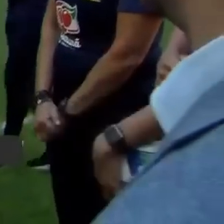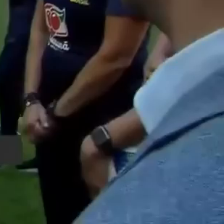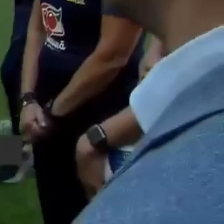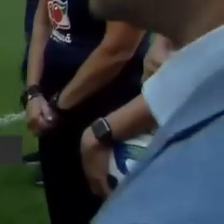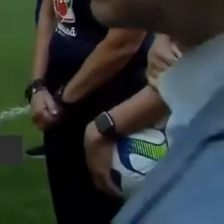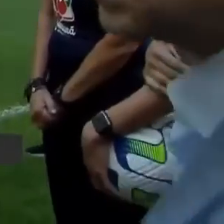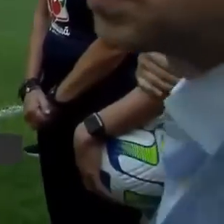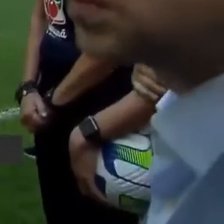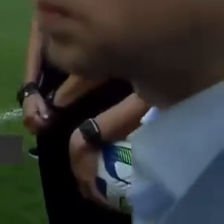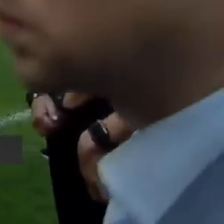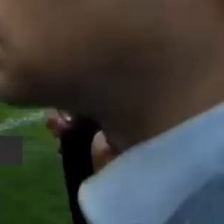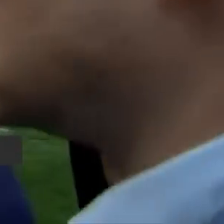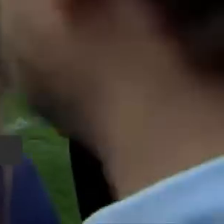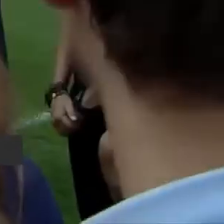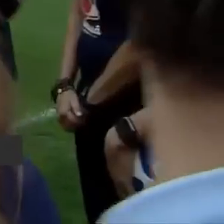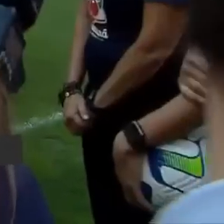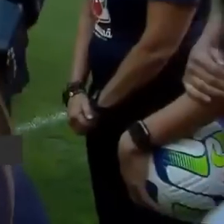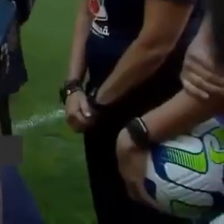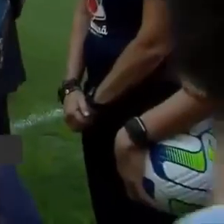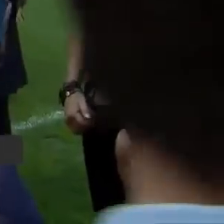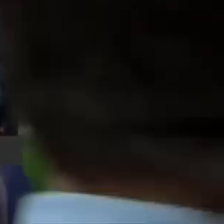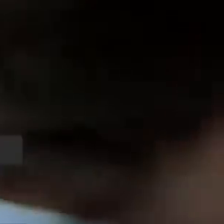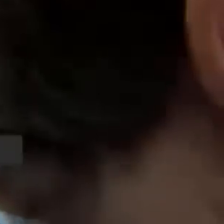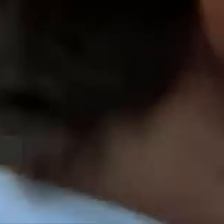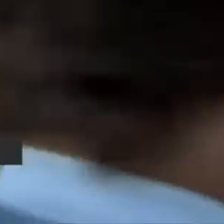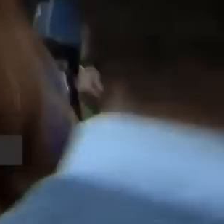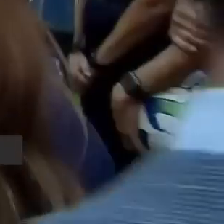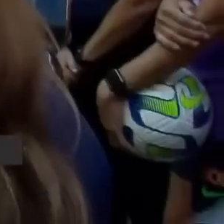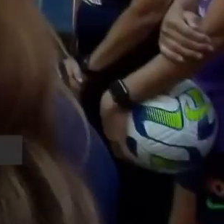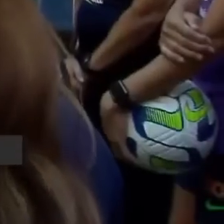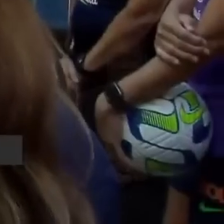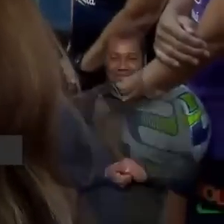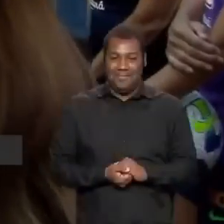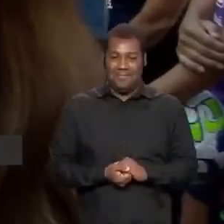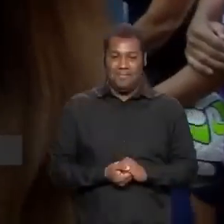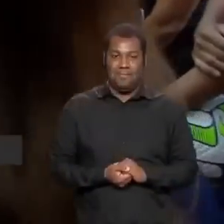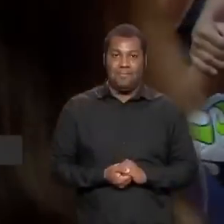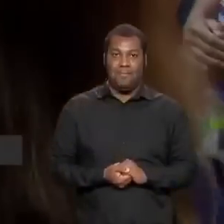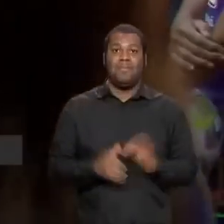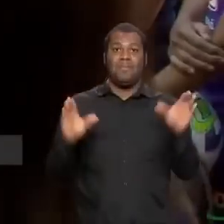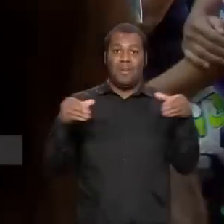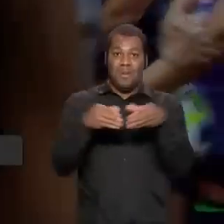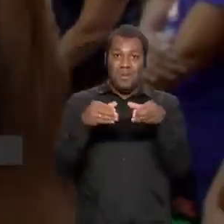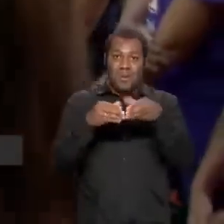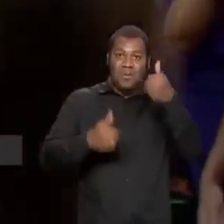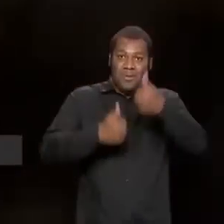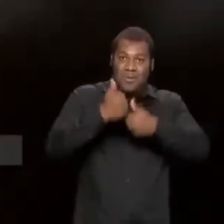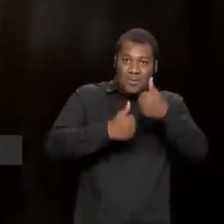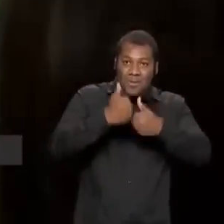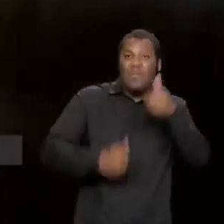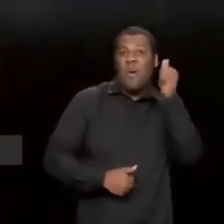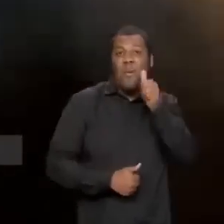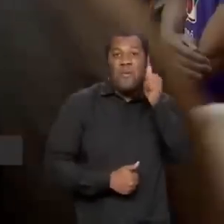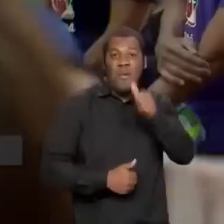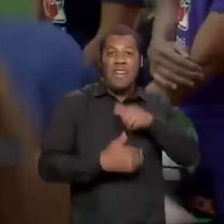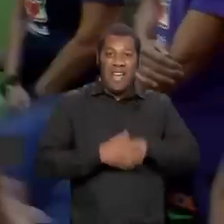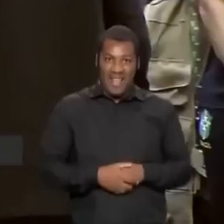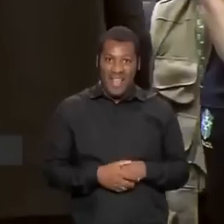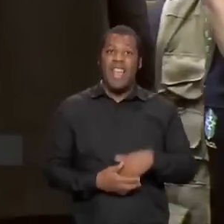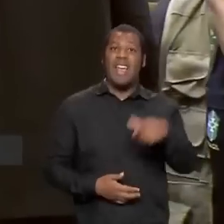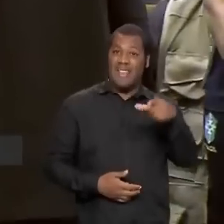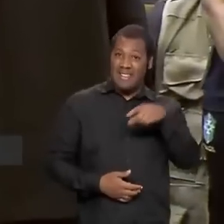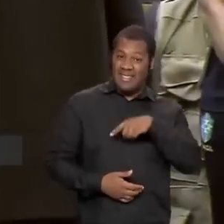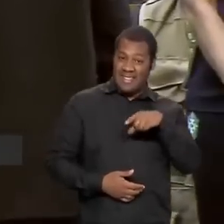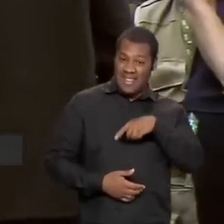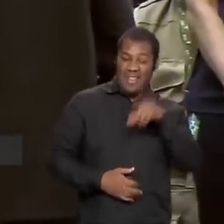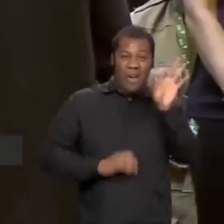Rodrigo, você é feio! Sai! Abre aí! A seleção brasileira feminina está na fase final